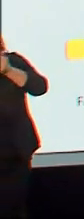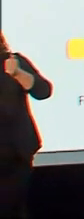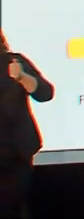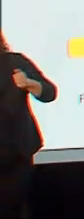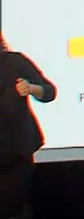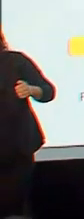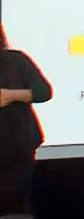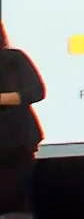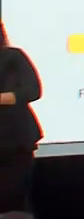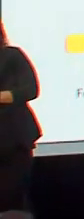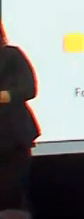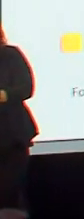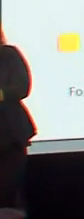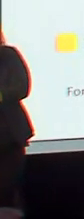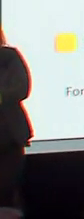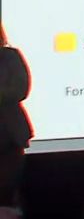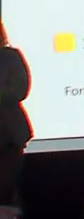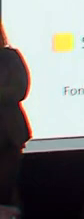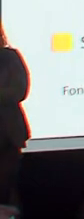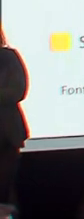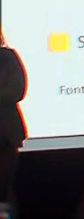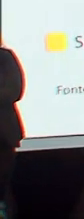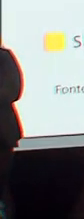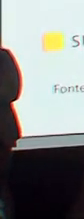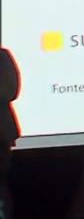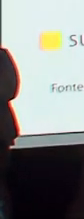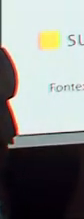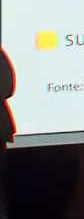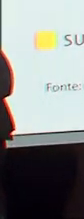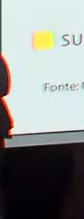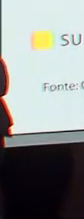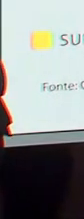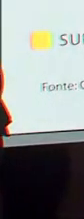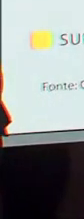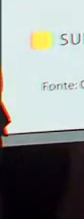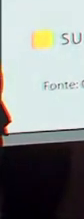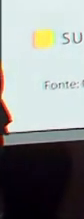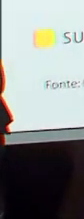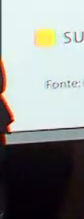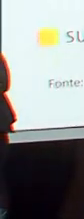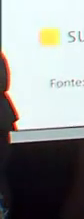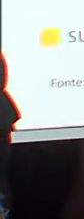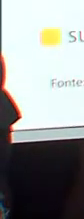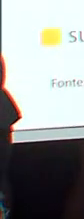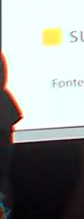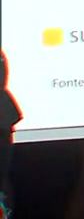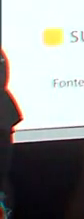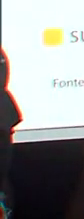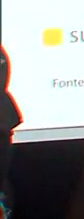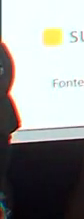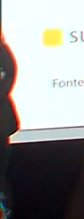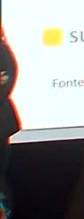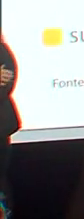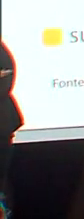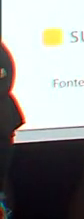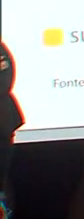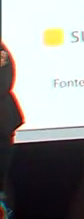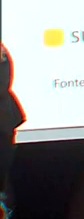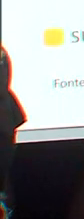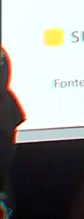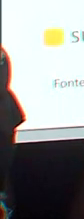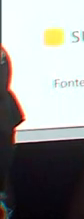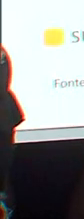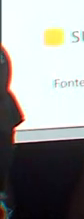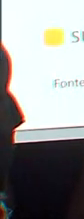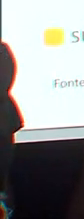47% desses são meninos, crianças do ensino fundamental, que vem de 6